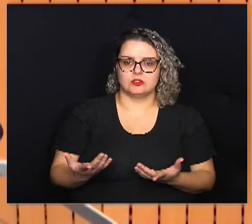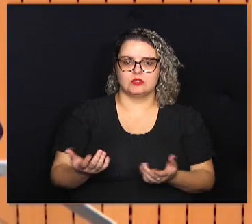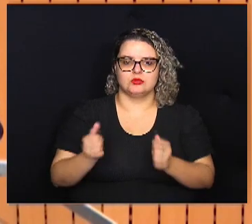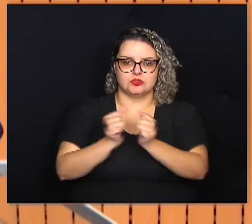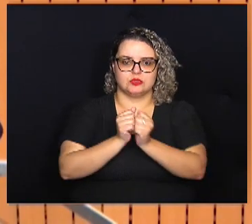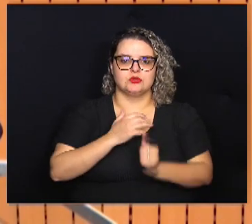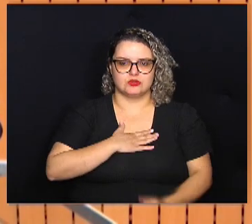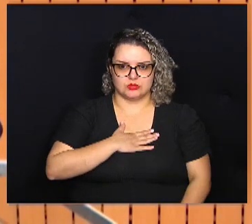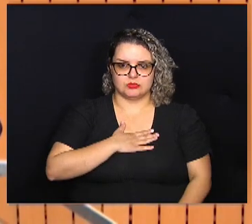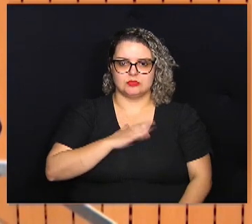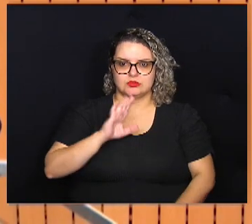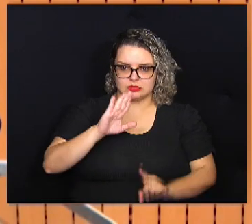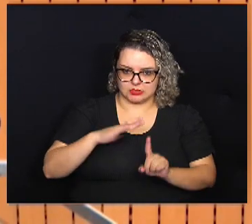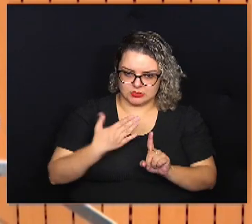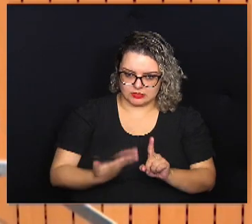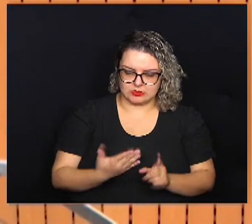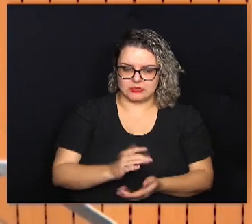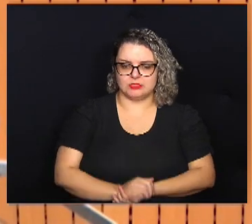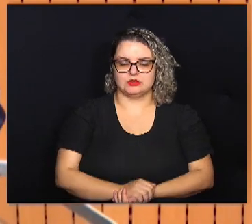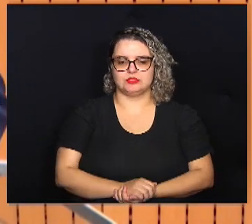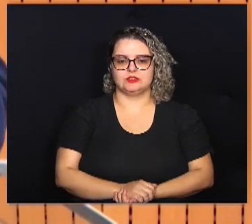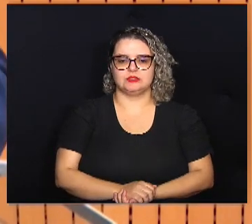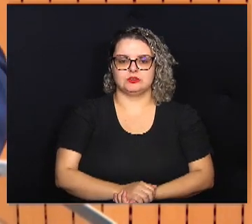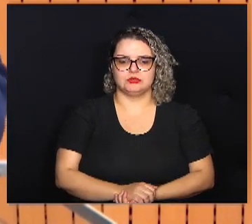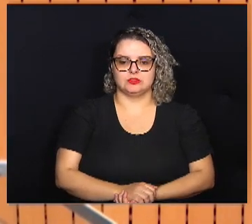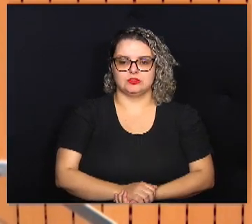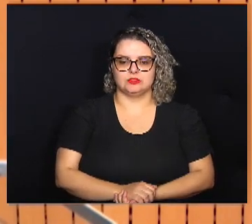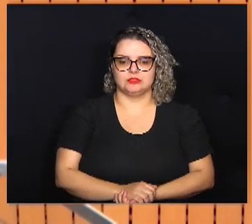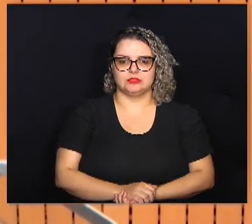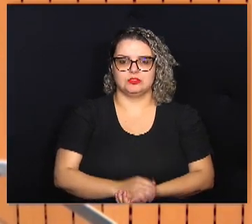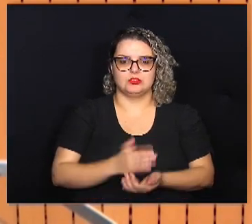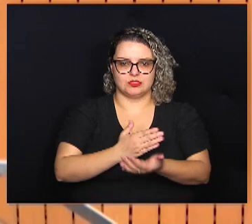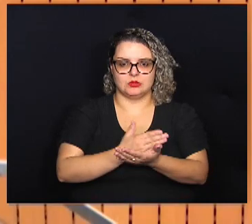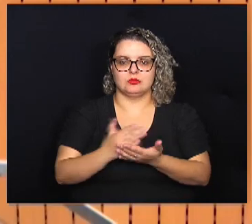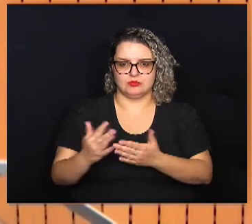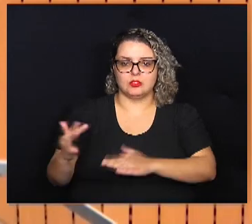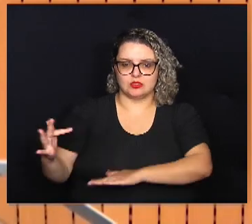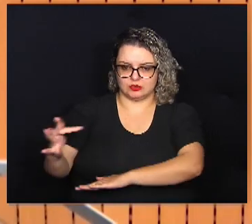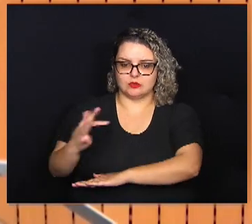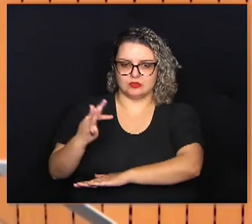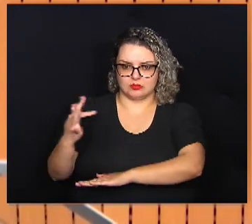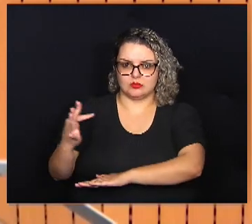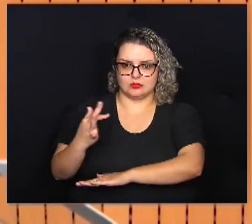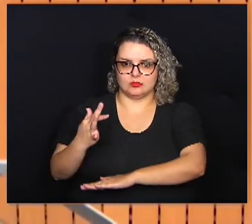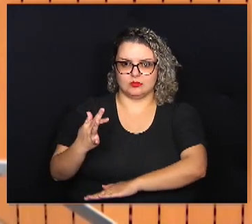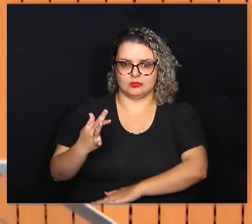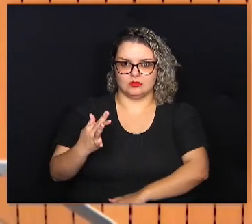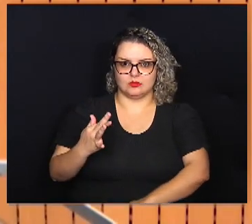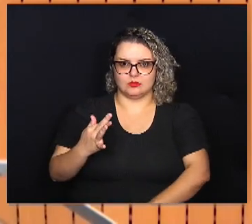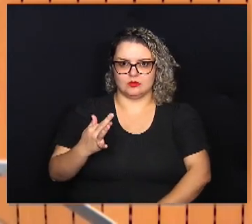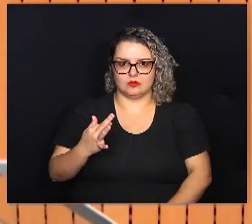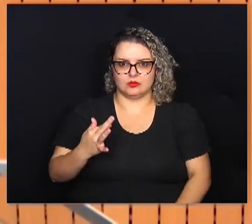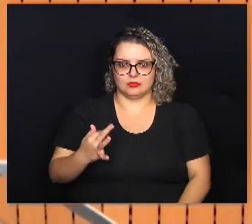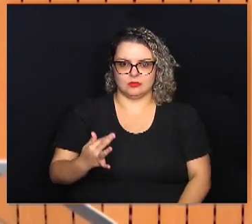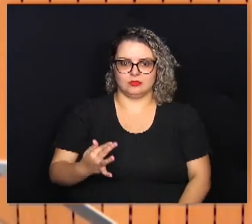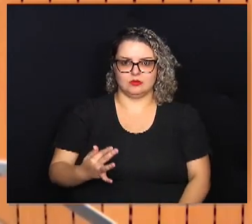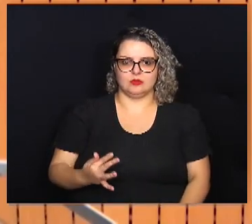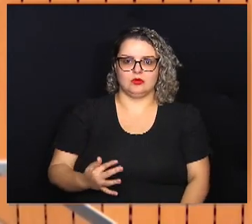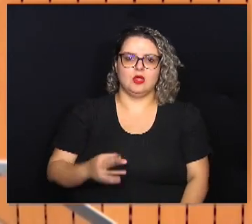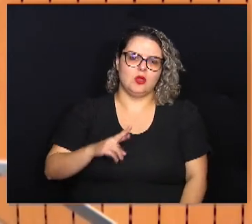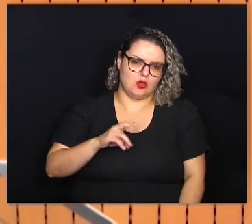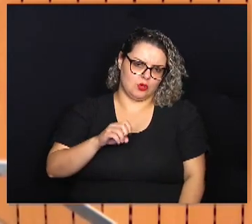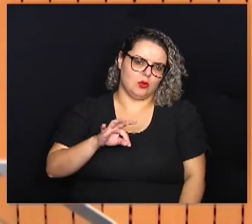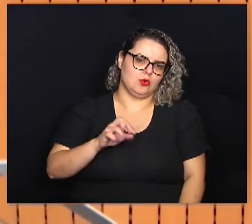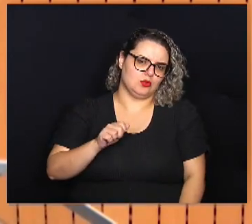comigo nessa homenagem. Então eu começo formalmente, filho, fui de Rotary muitos anos, tem que ter